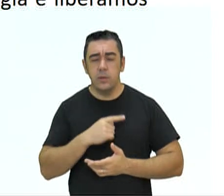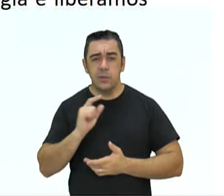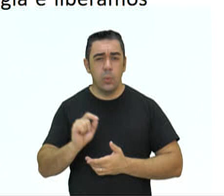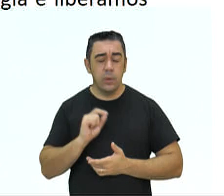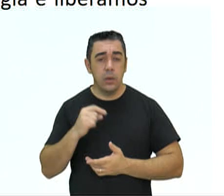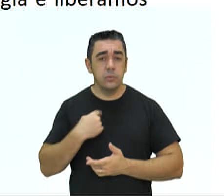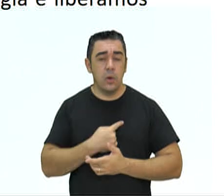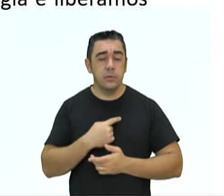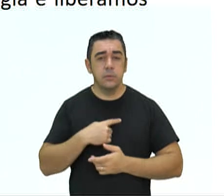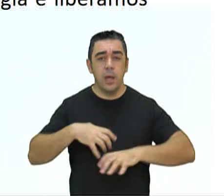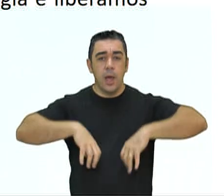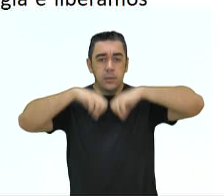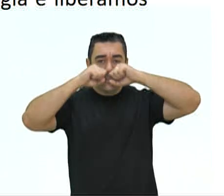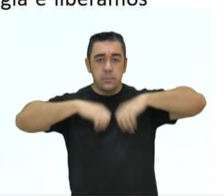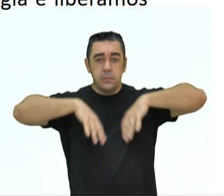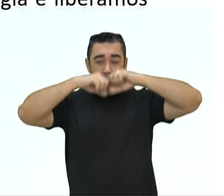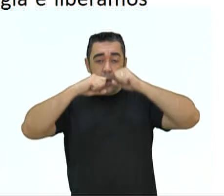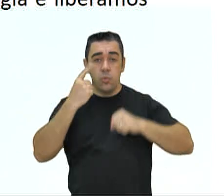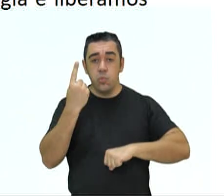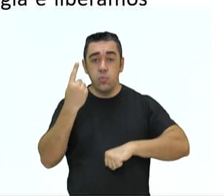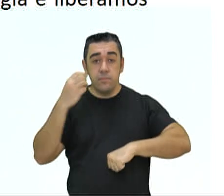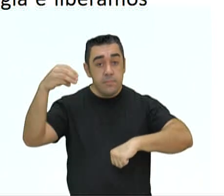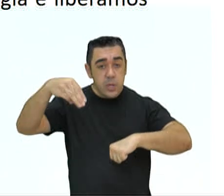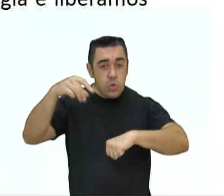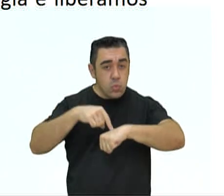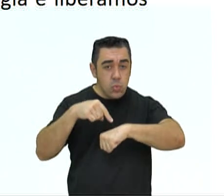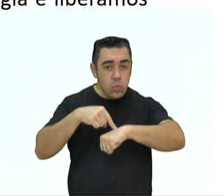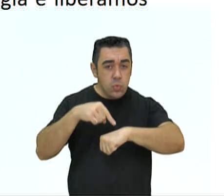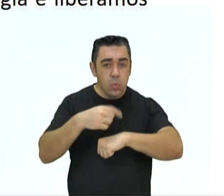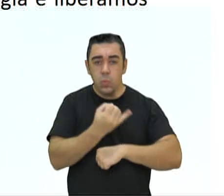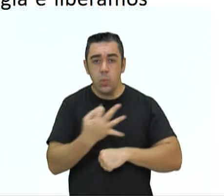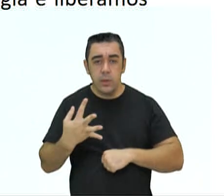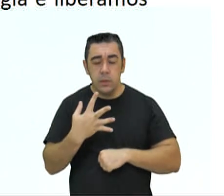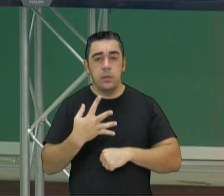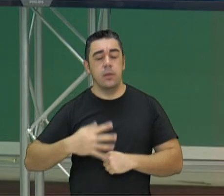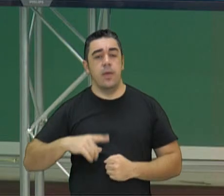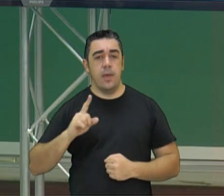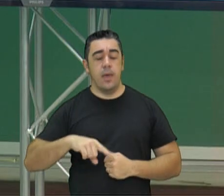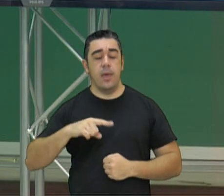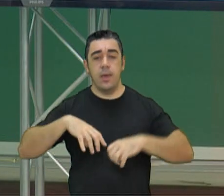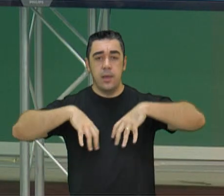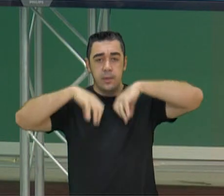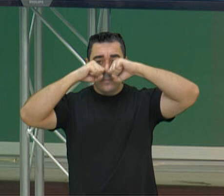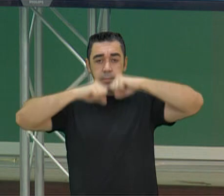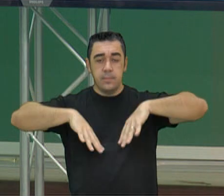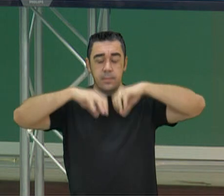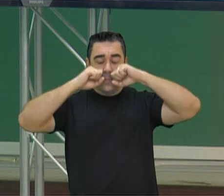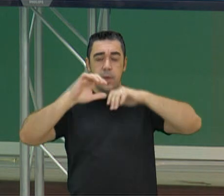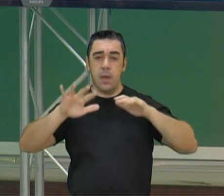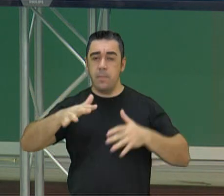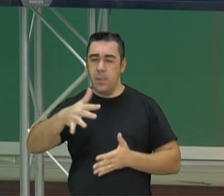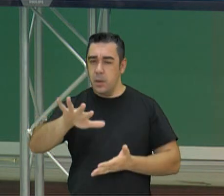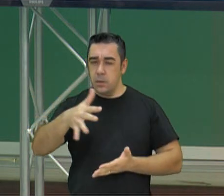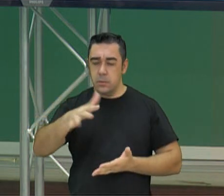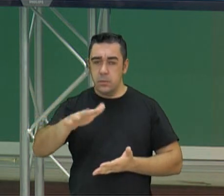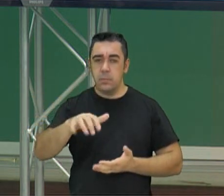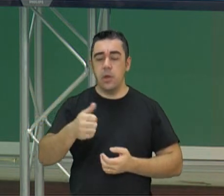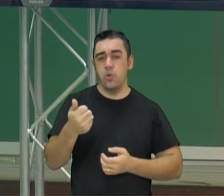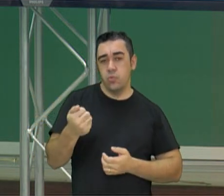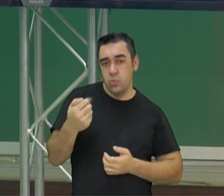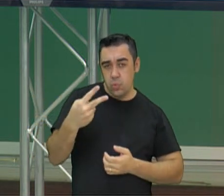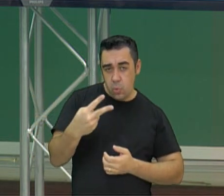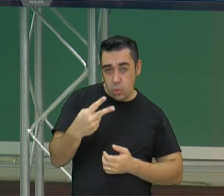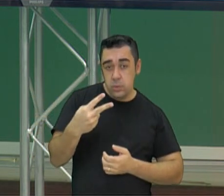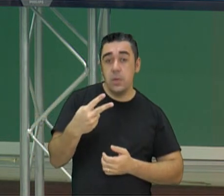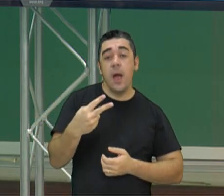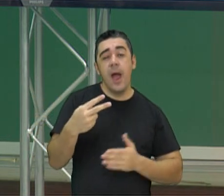por minuto. Então vários estudos apontam o quê? Que a inspiração a pessoa realiza de 12